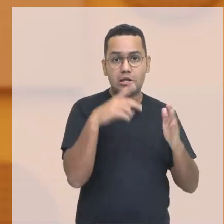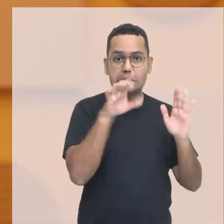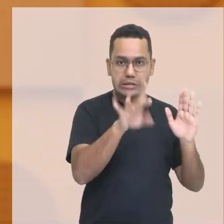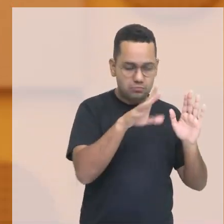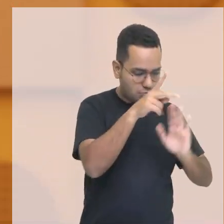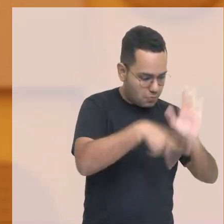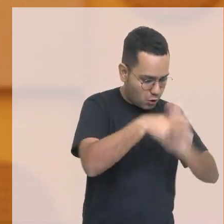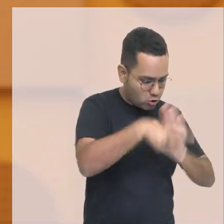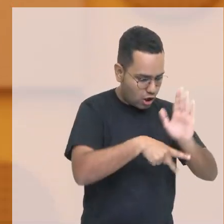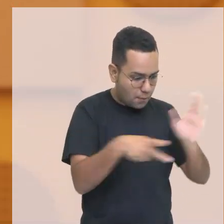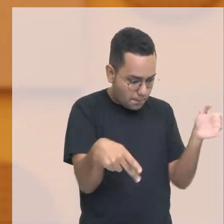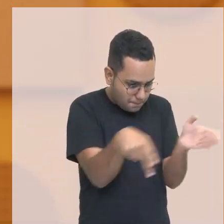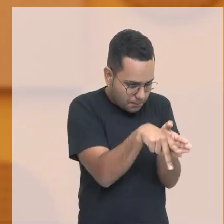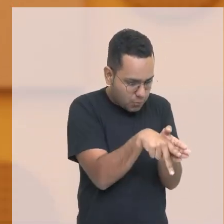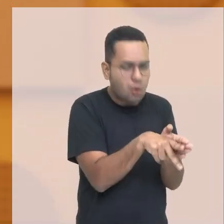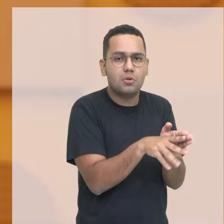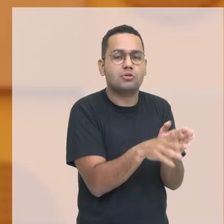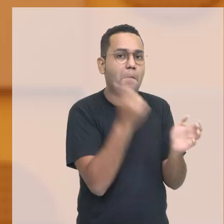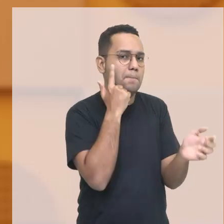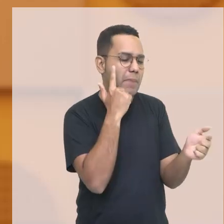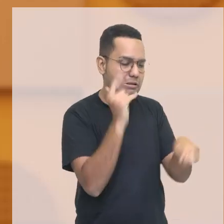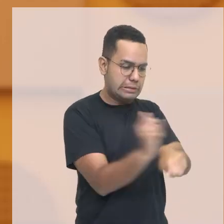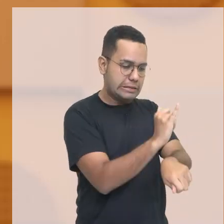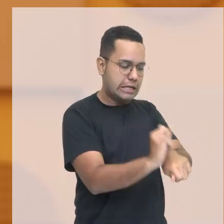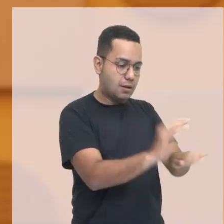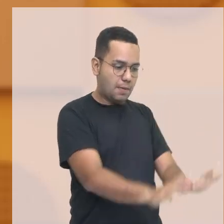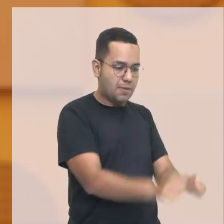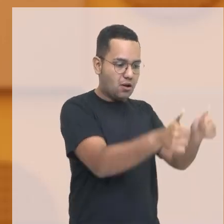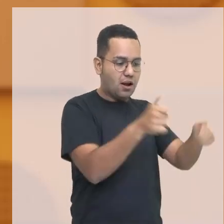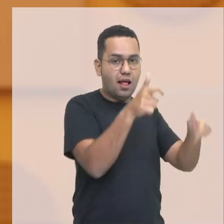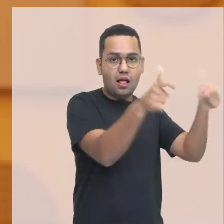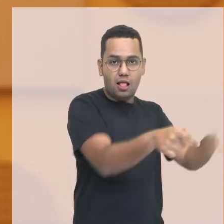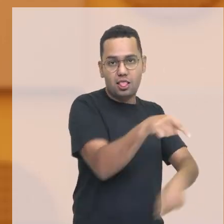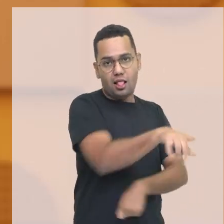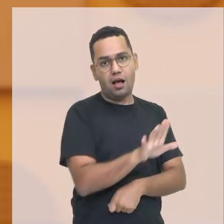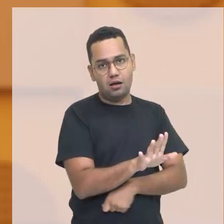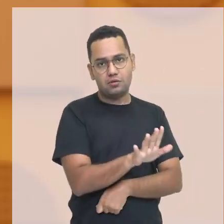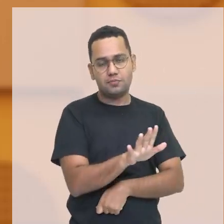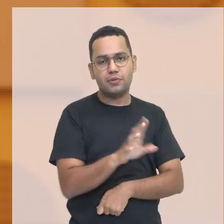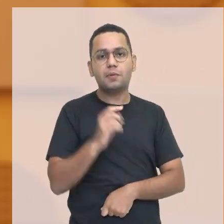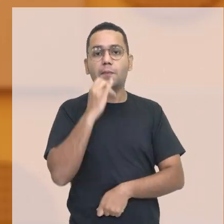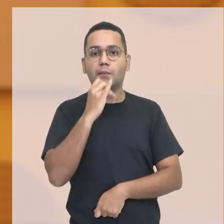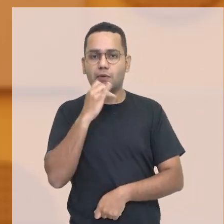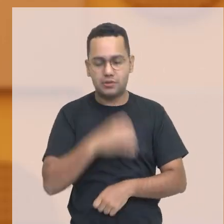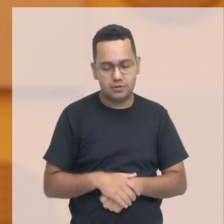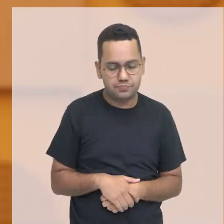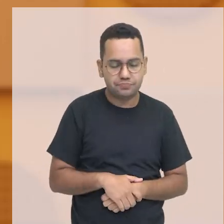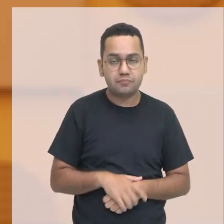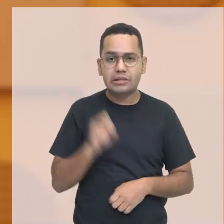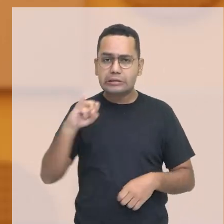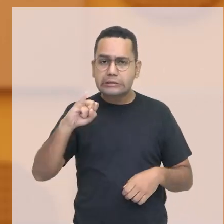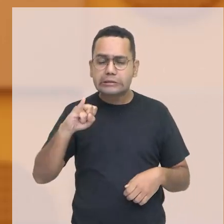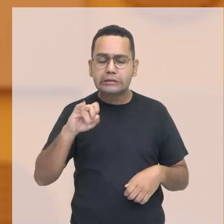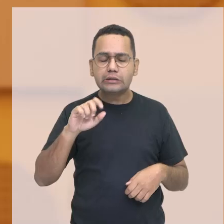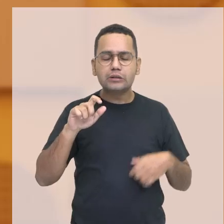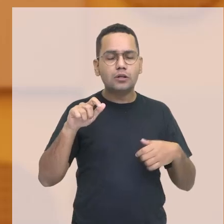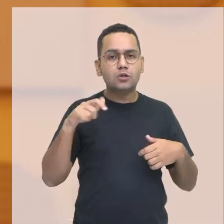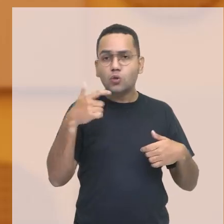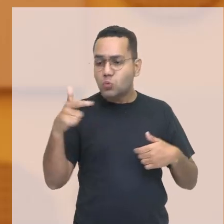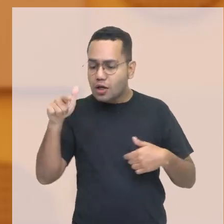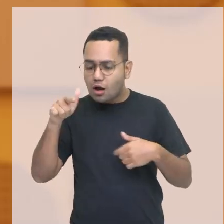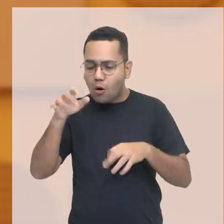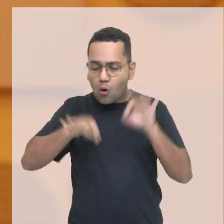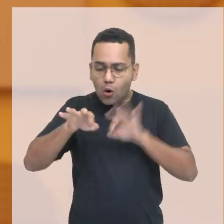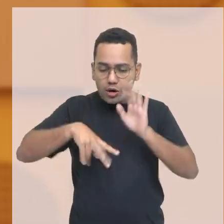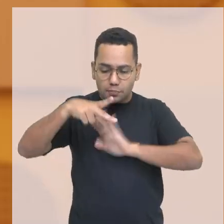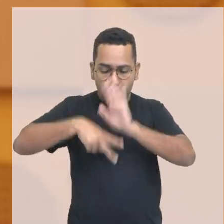dentro, muitas das vezes esse pensamento de valorizar, por exemplo, as culturas locais, a floresta e toda a